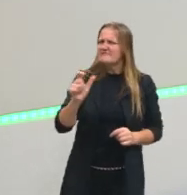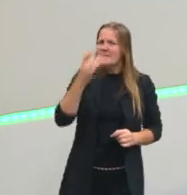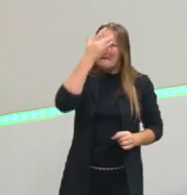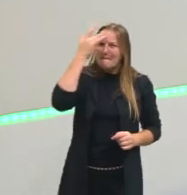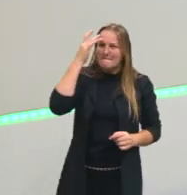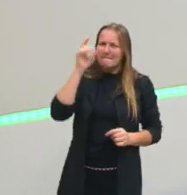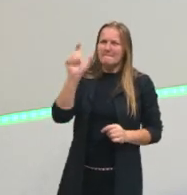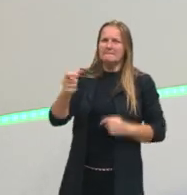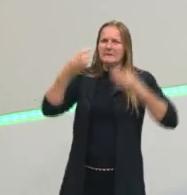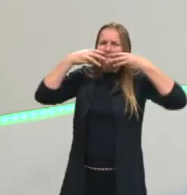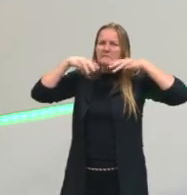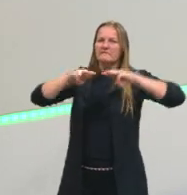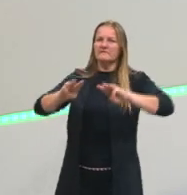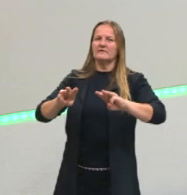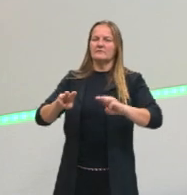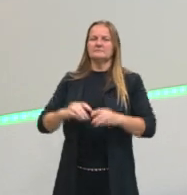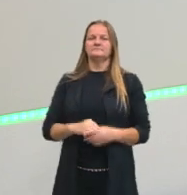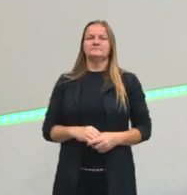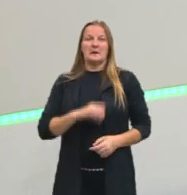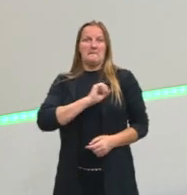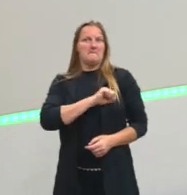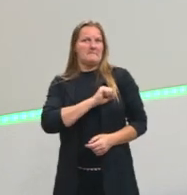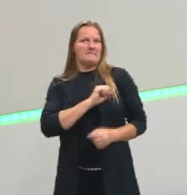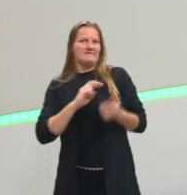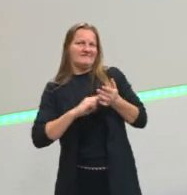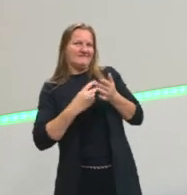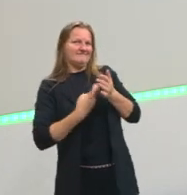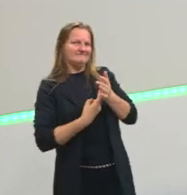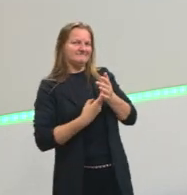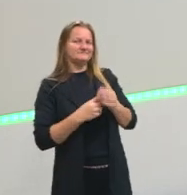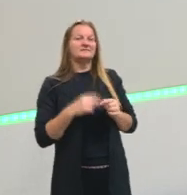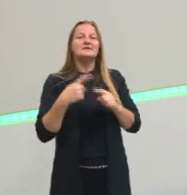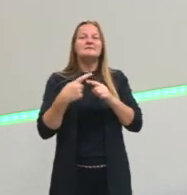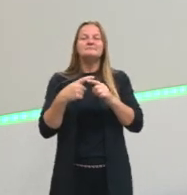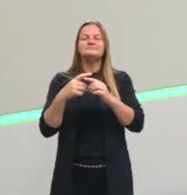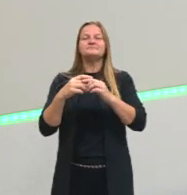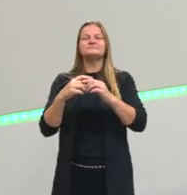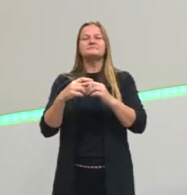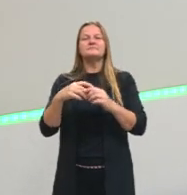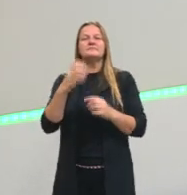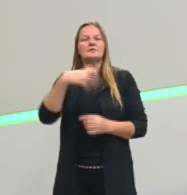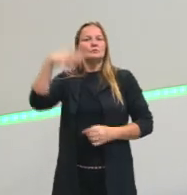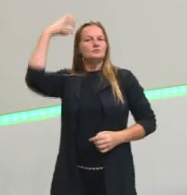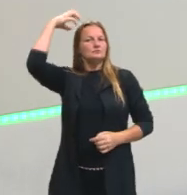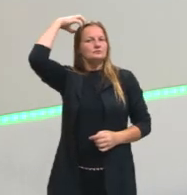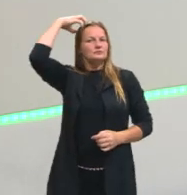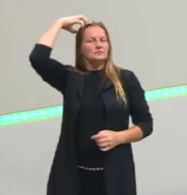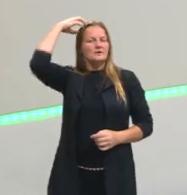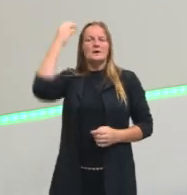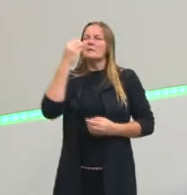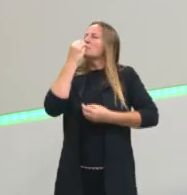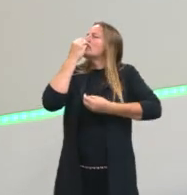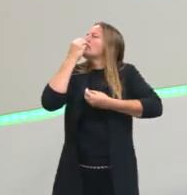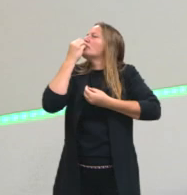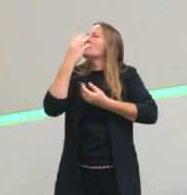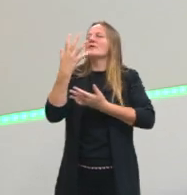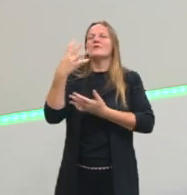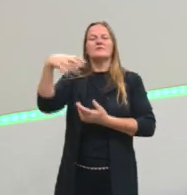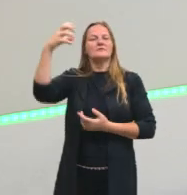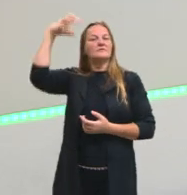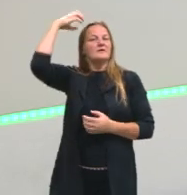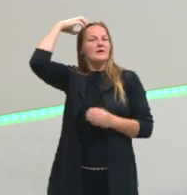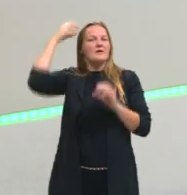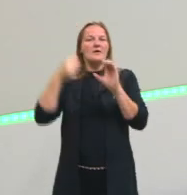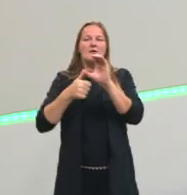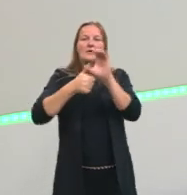Maquiavel traz uma outra perspectiva ele disse constrói aquele o príncipe né o bom príncipe né daqui do